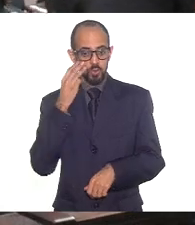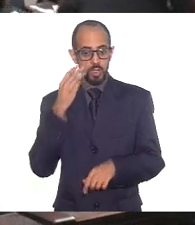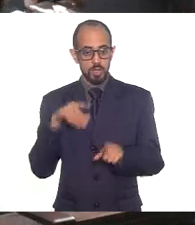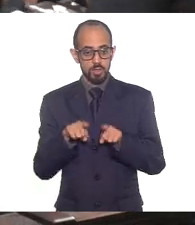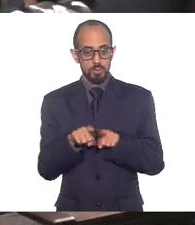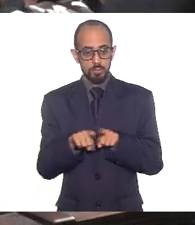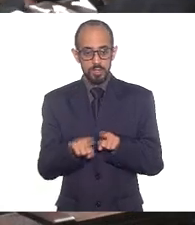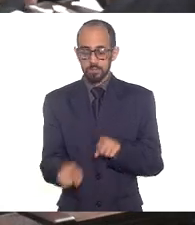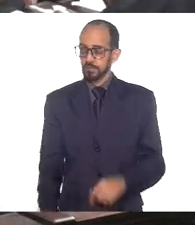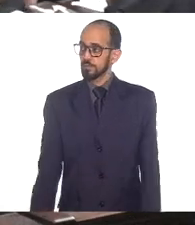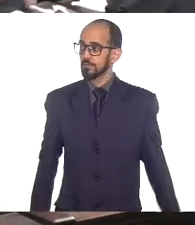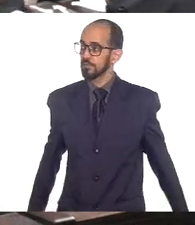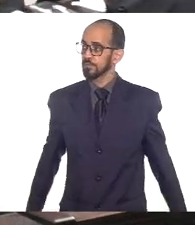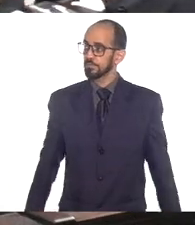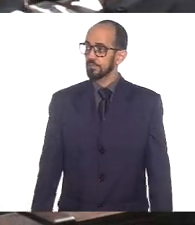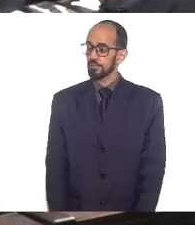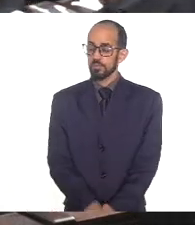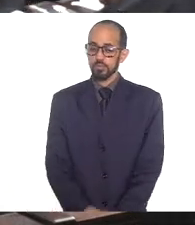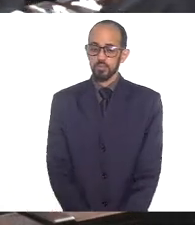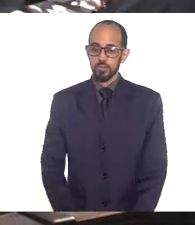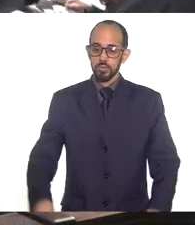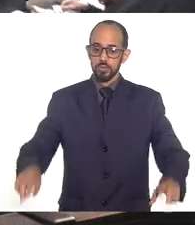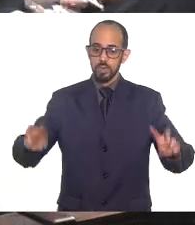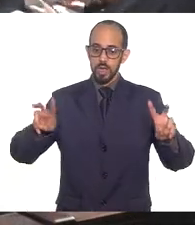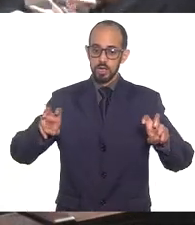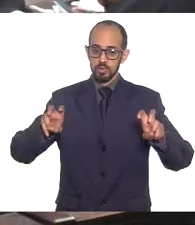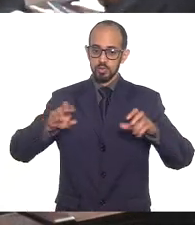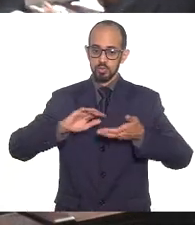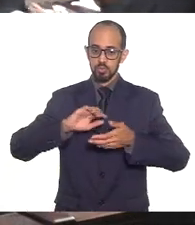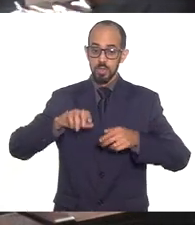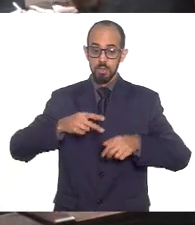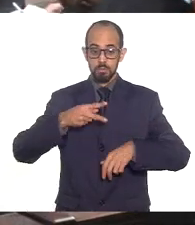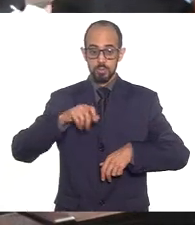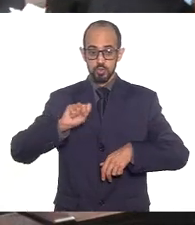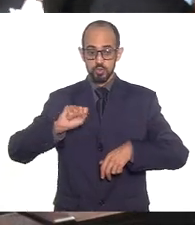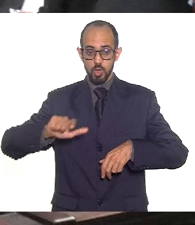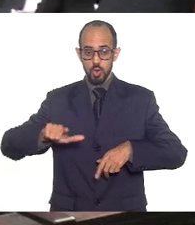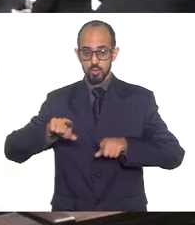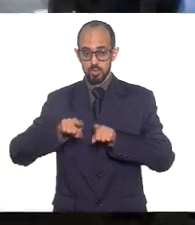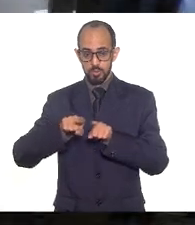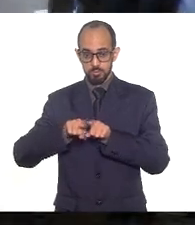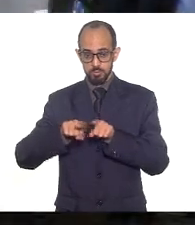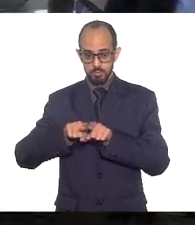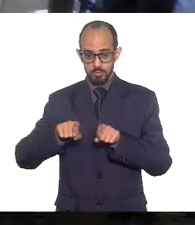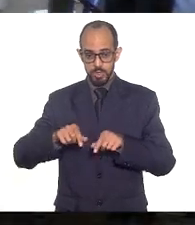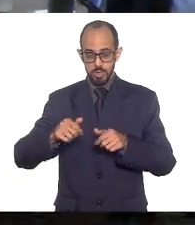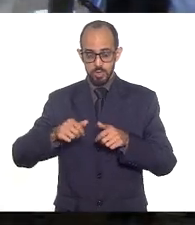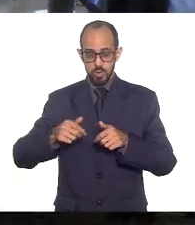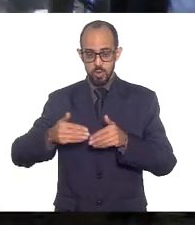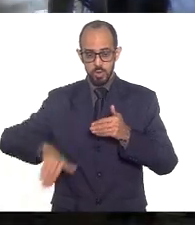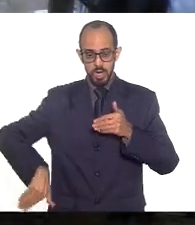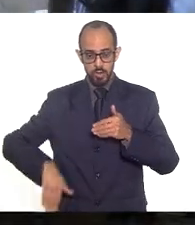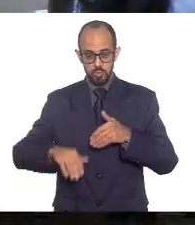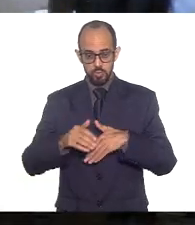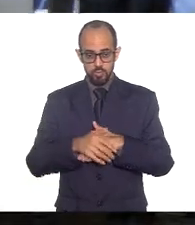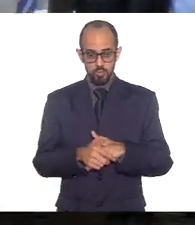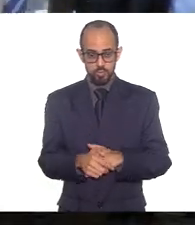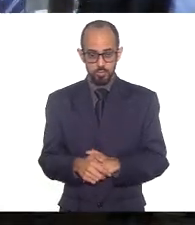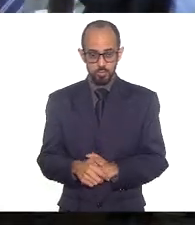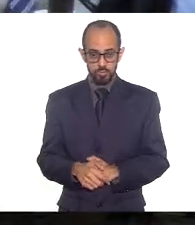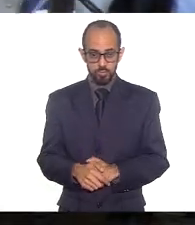carneiro e nada mais sua vida pessoal também seu presidente falta um